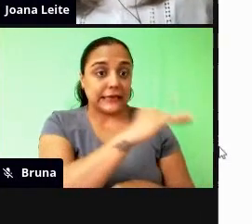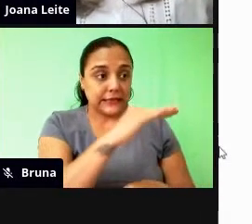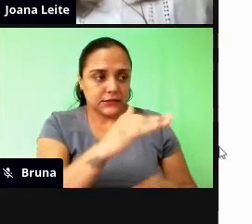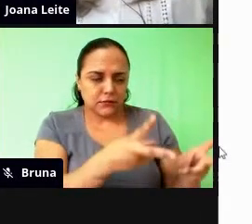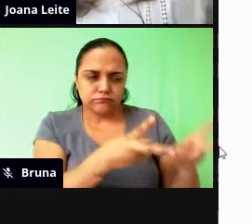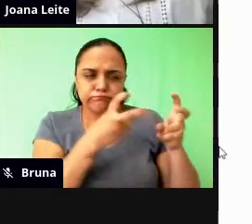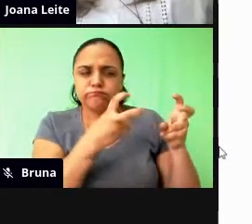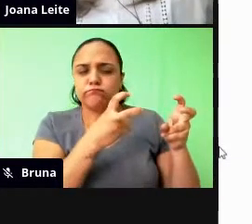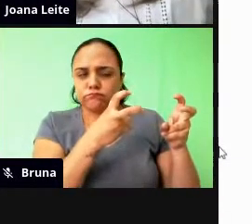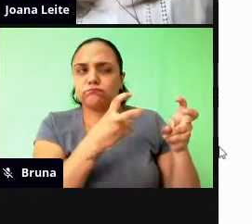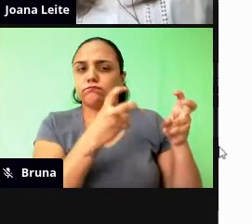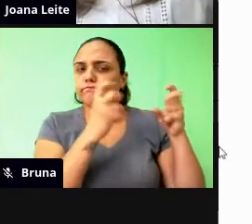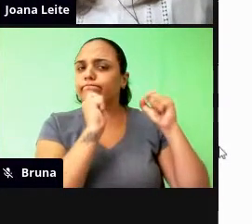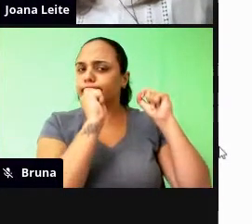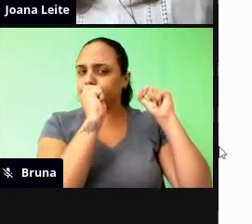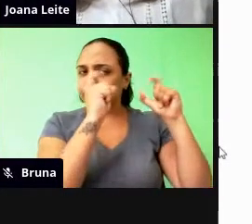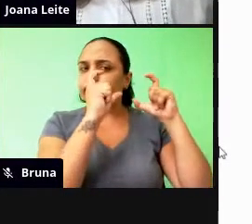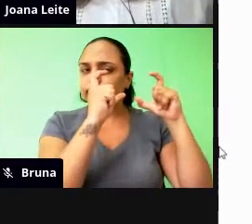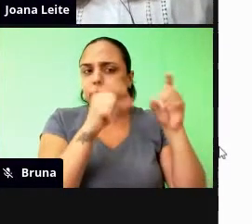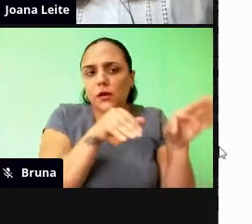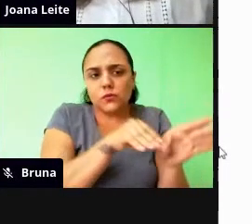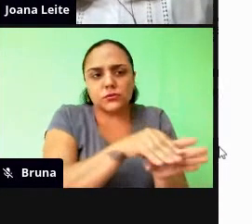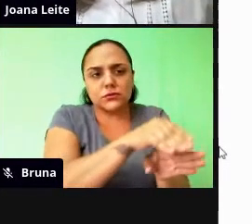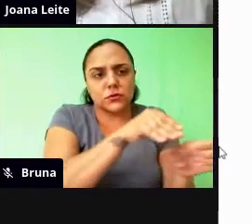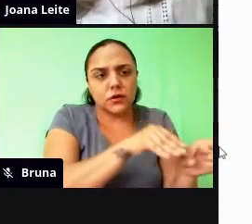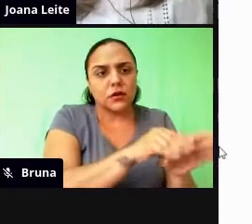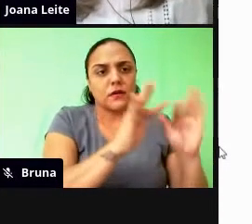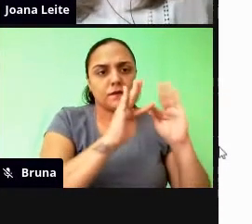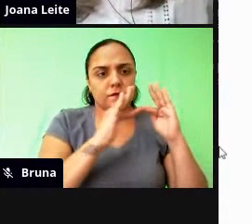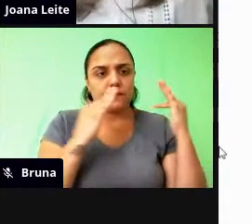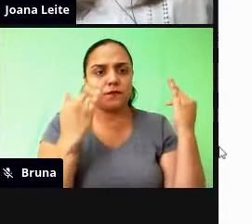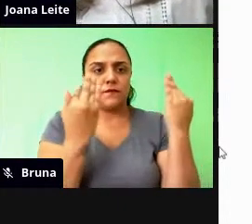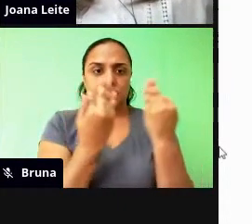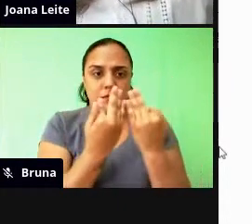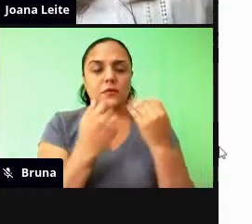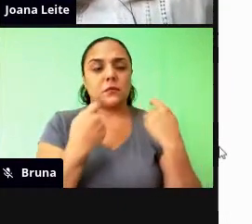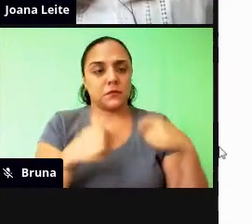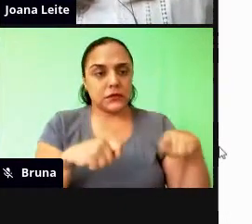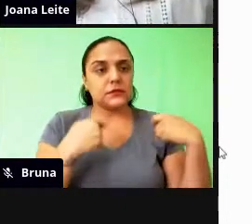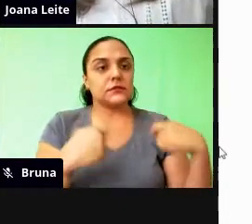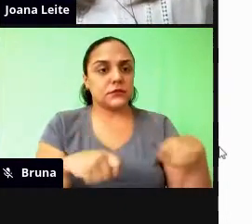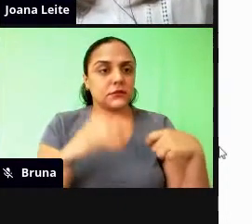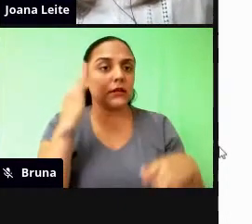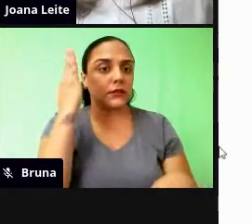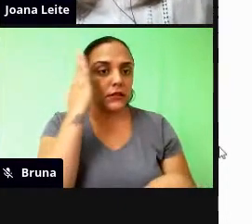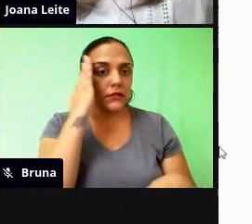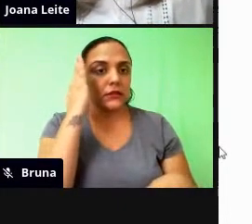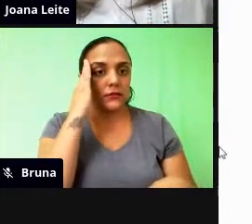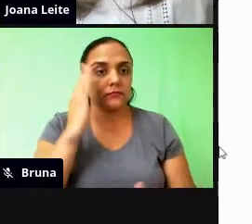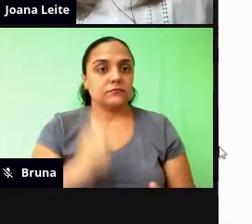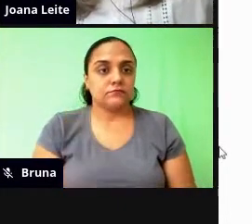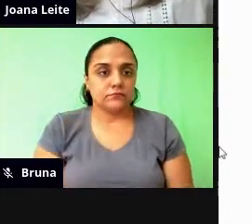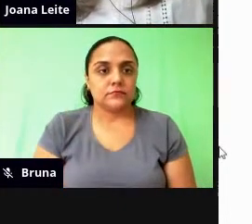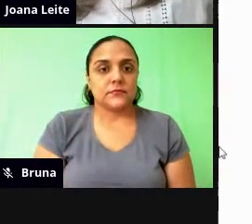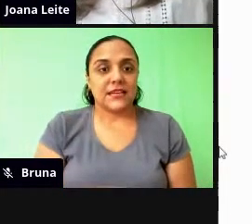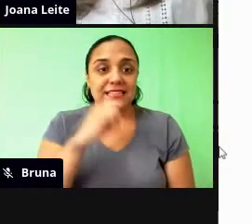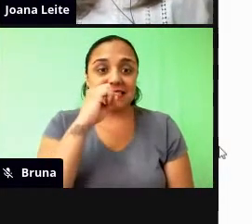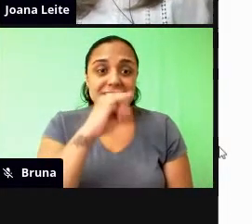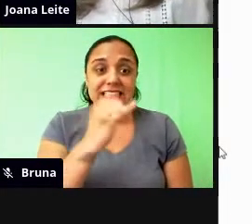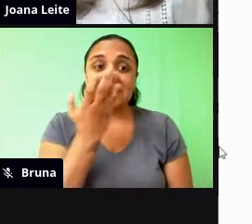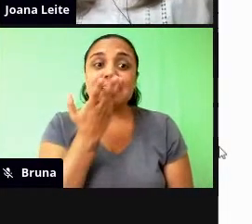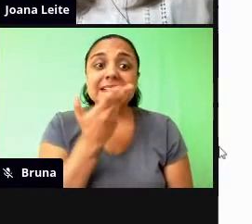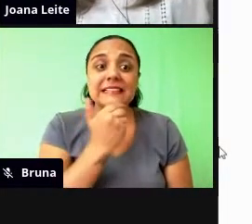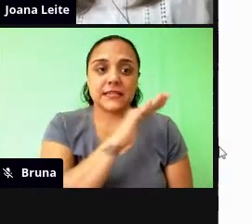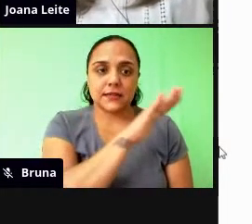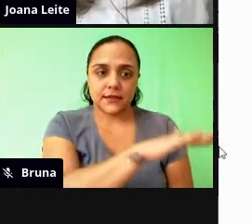estar atento, precisa também orientar as famílias, estar atento quando a gente está no nosso atendimento, que a gente recebe uma criança pequena, uma das coisas